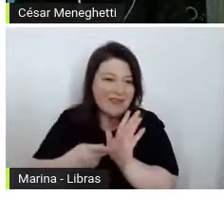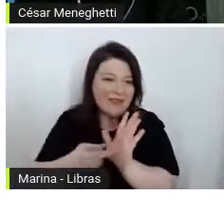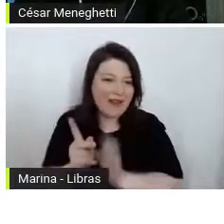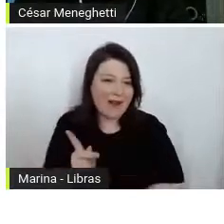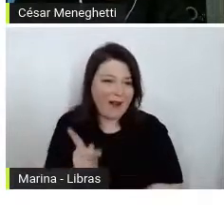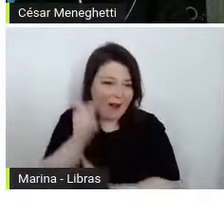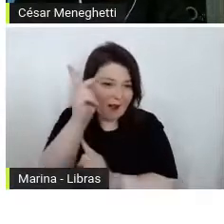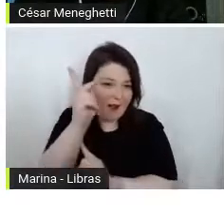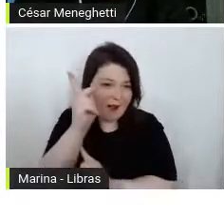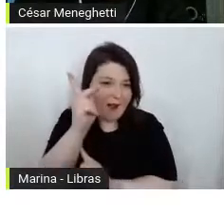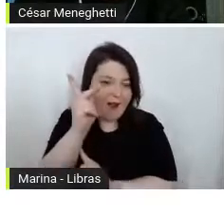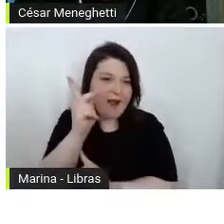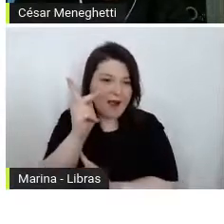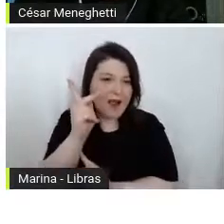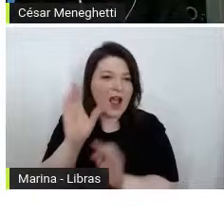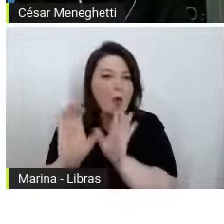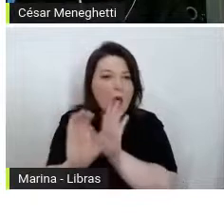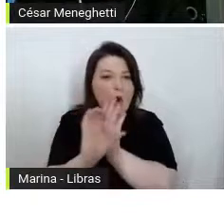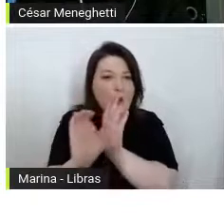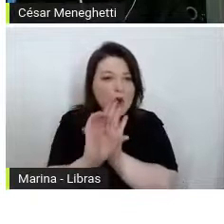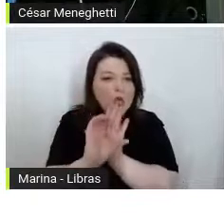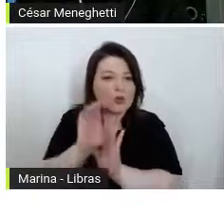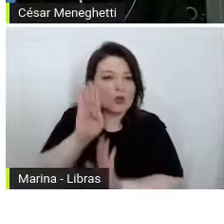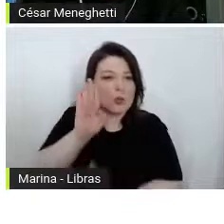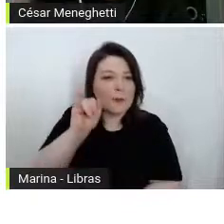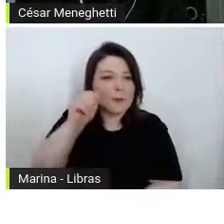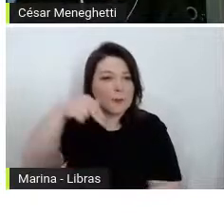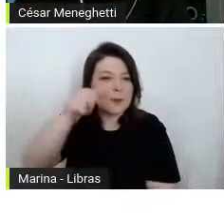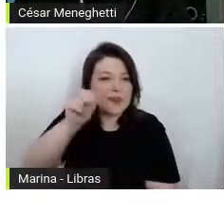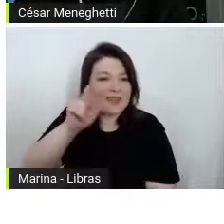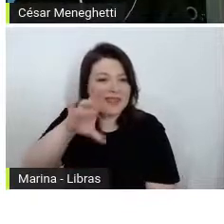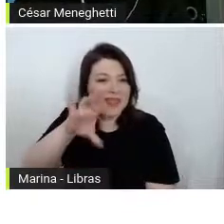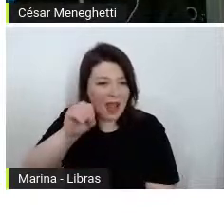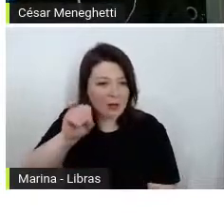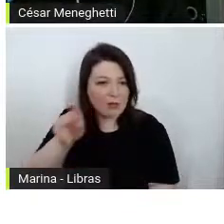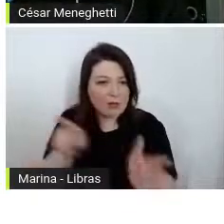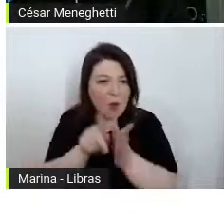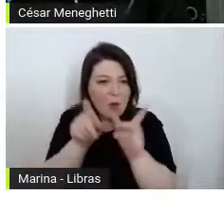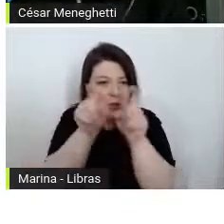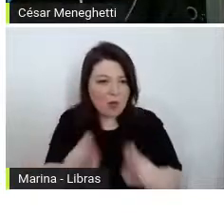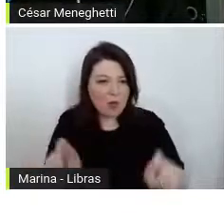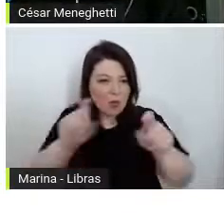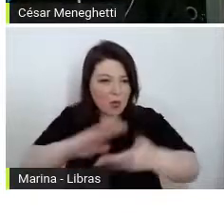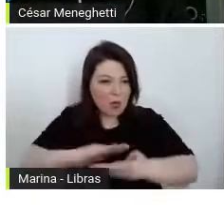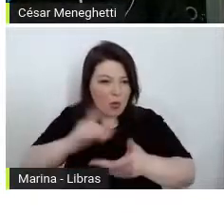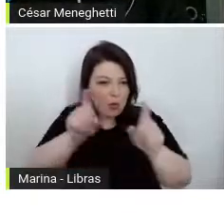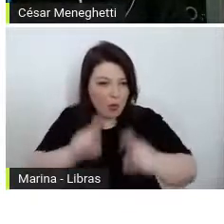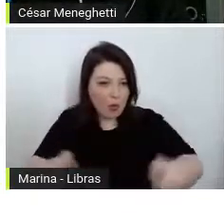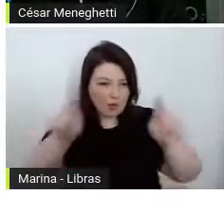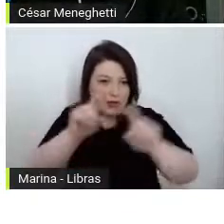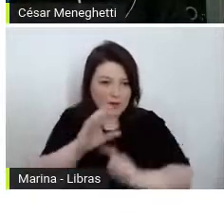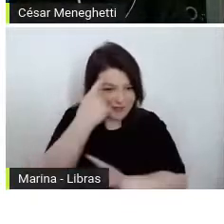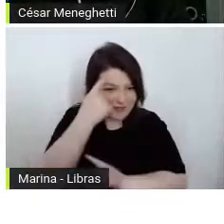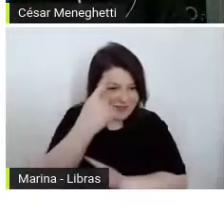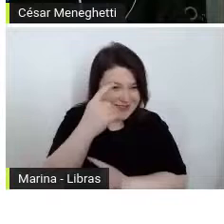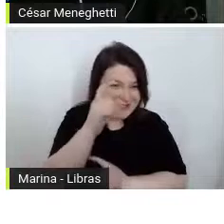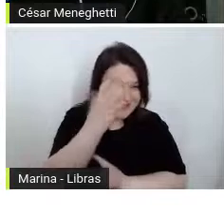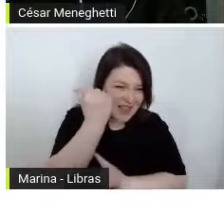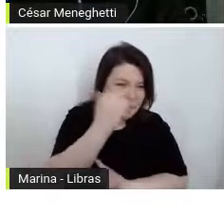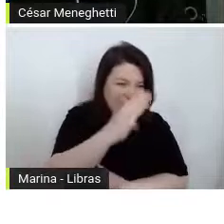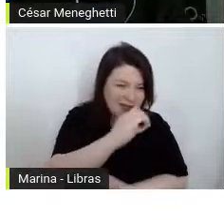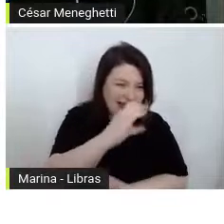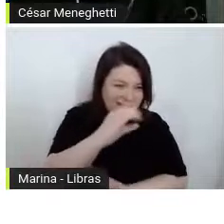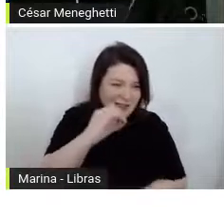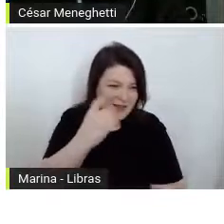Código ASCII é um código binário computadorial que feito de zeros e uns. Bom, então,